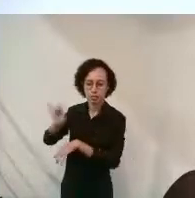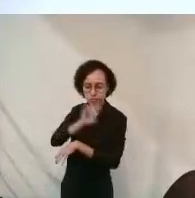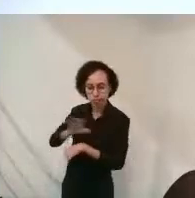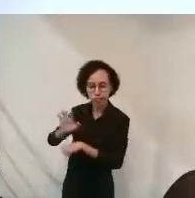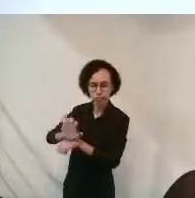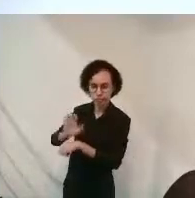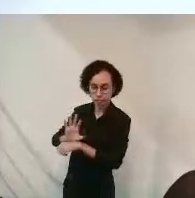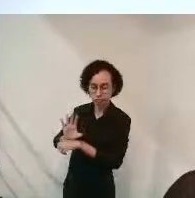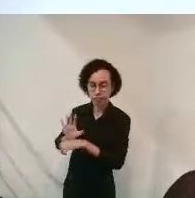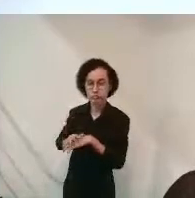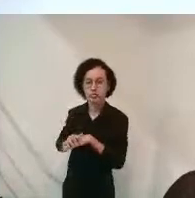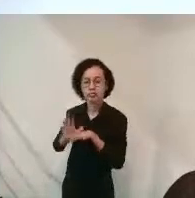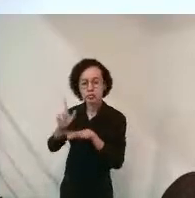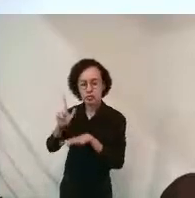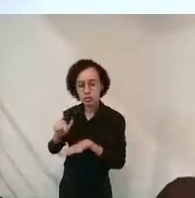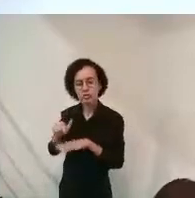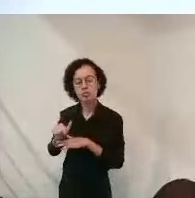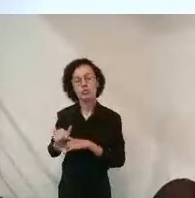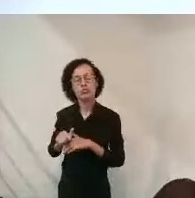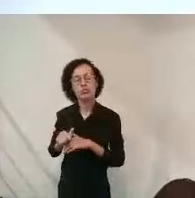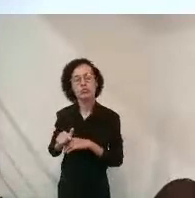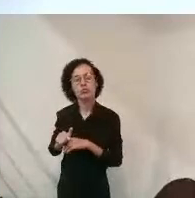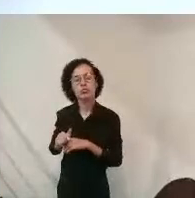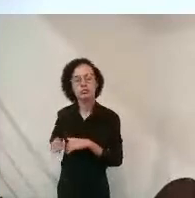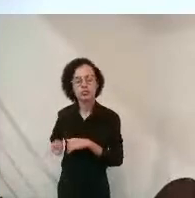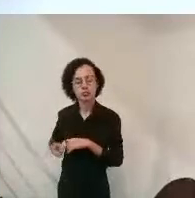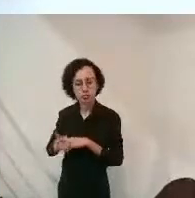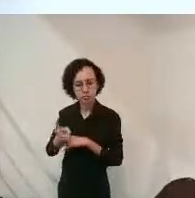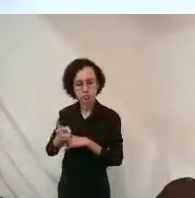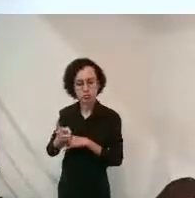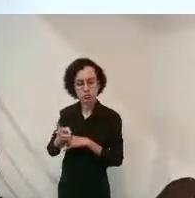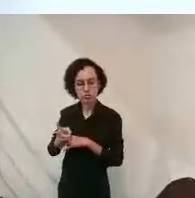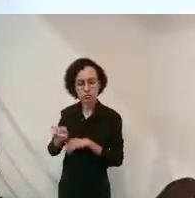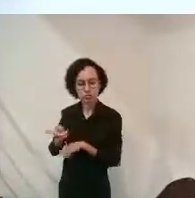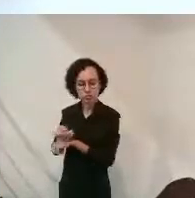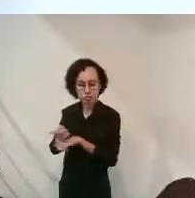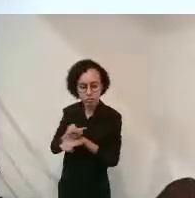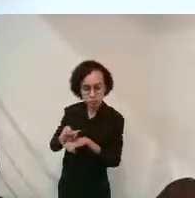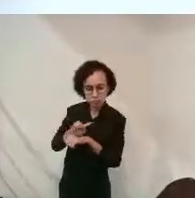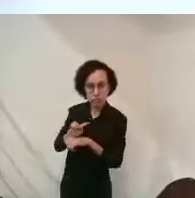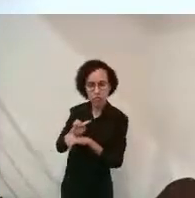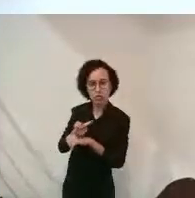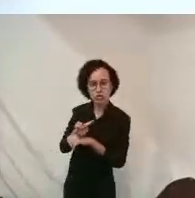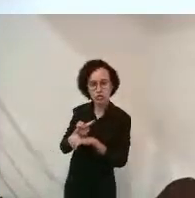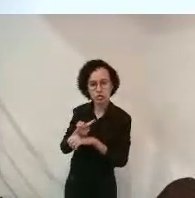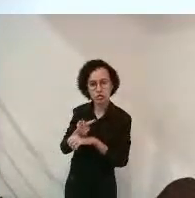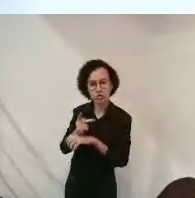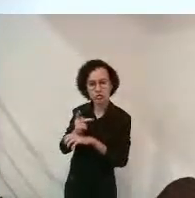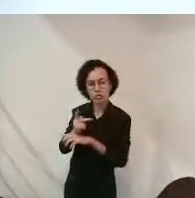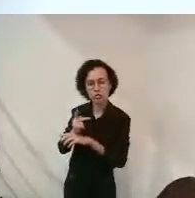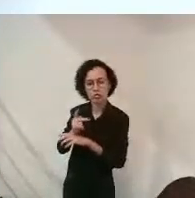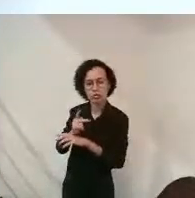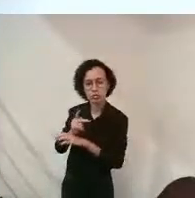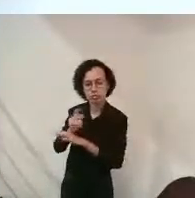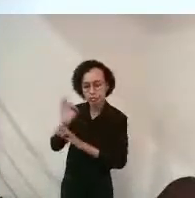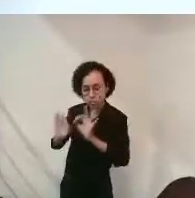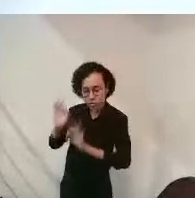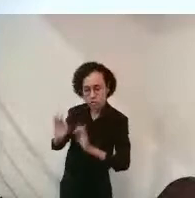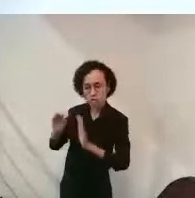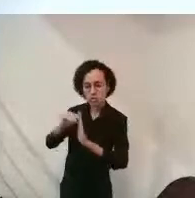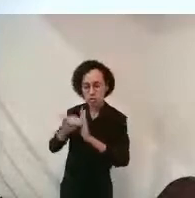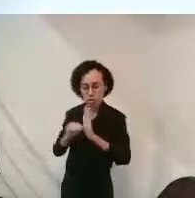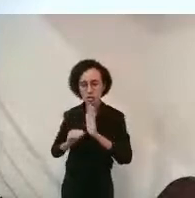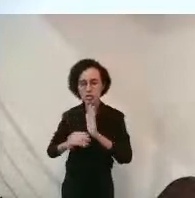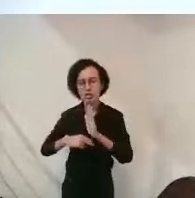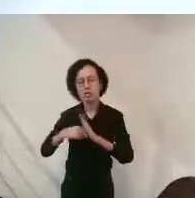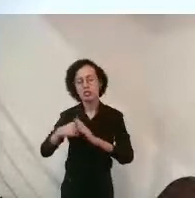é justamente continuar na busca de elaboração, celebração de termos de compromisso de